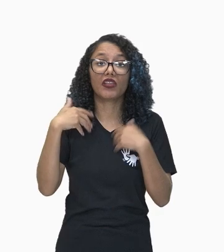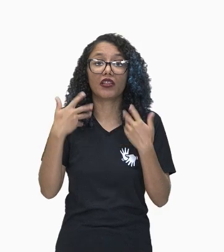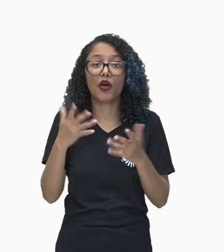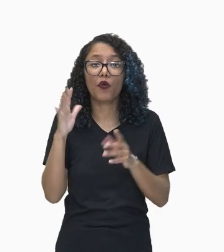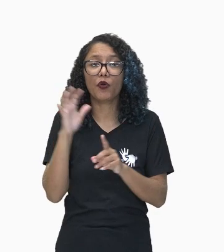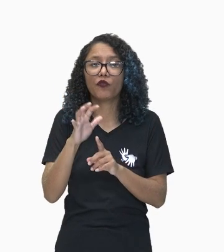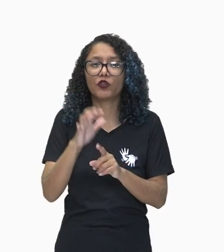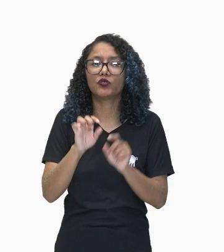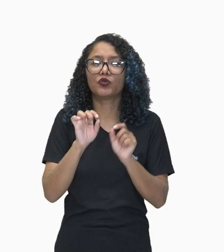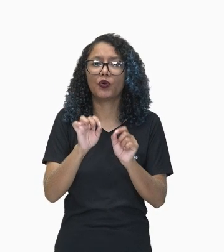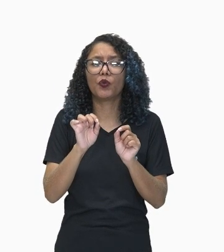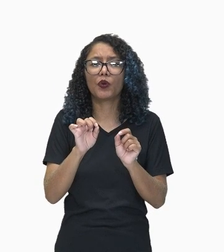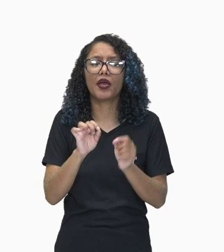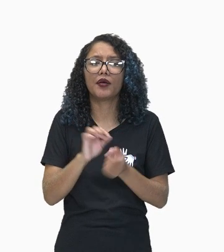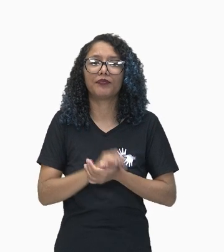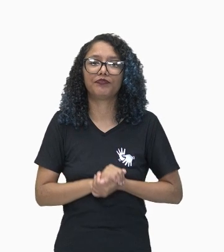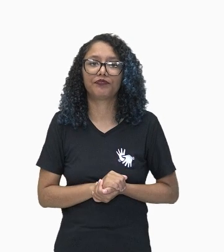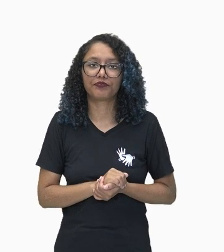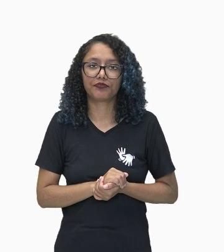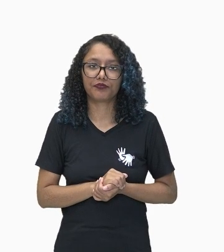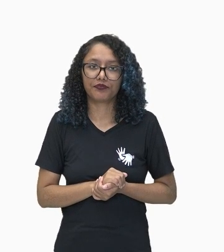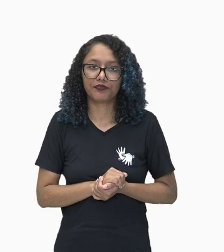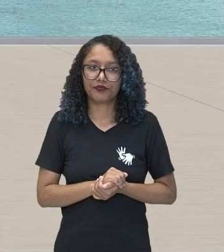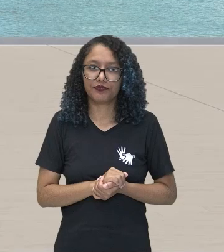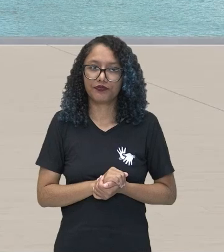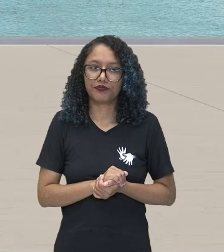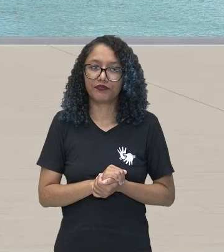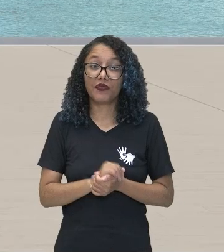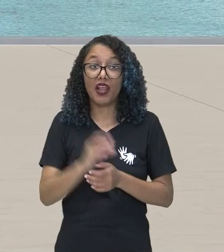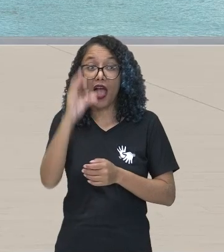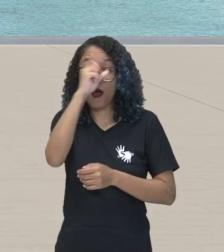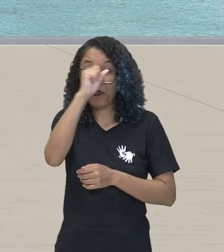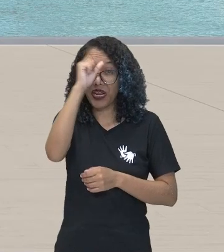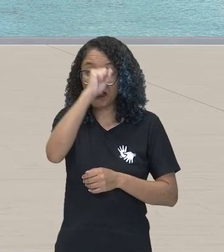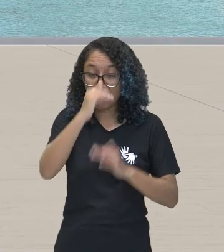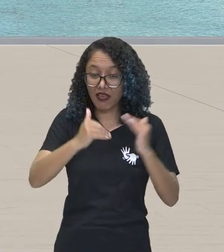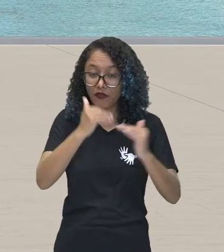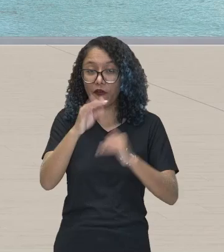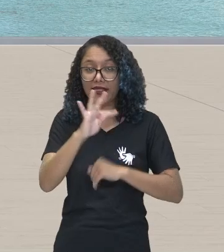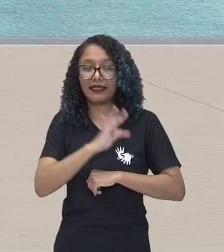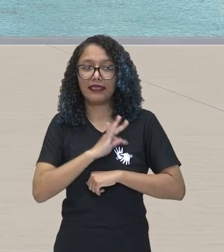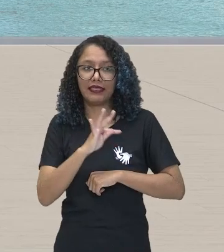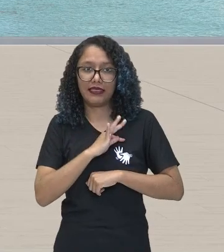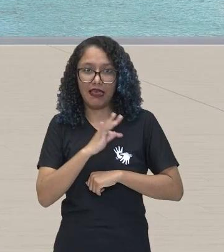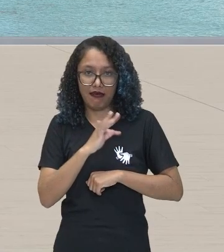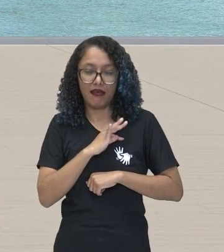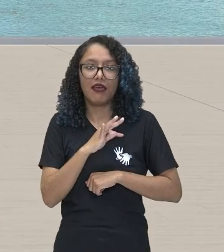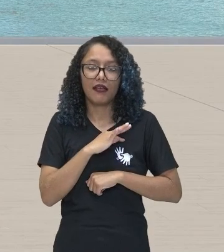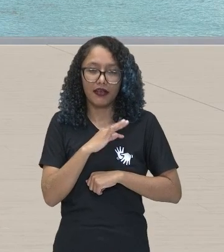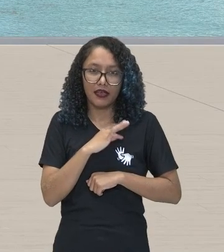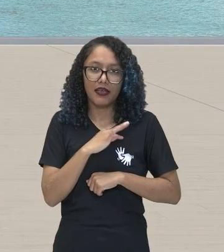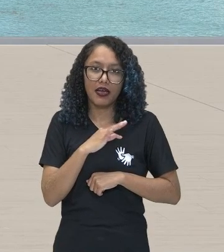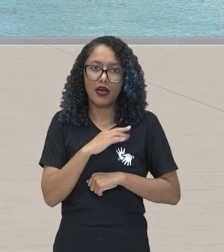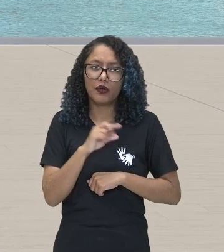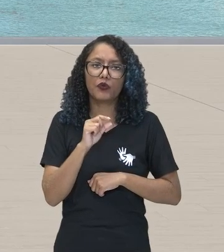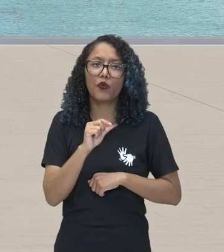a desenvolver principalmente técnicas, né? As técnicas